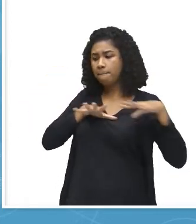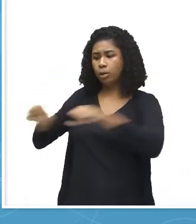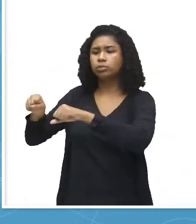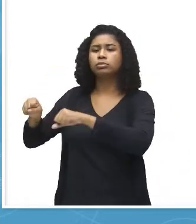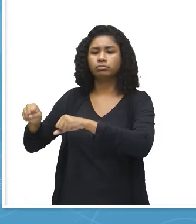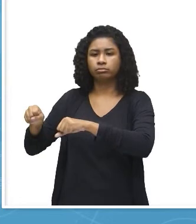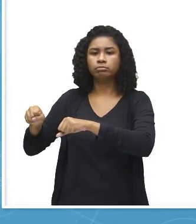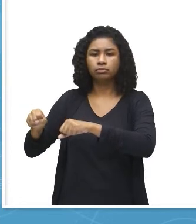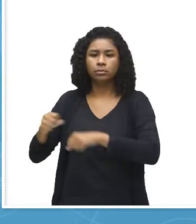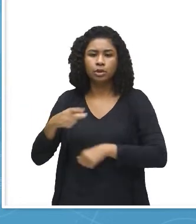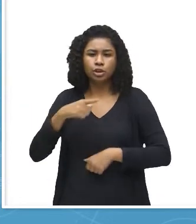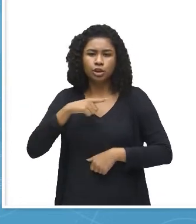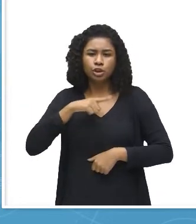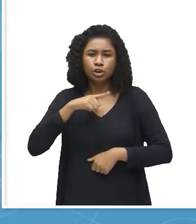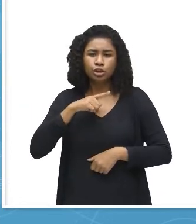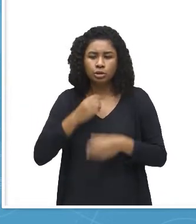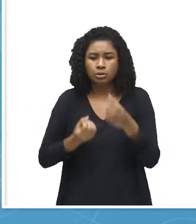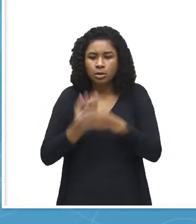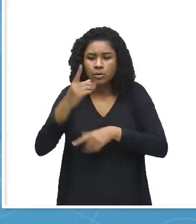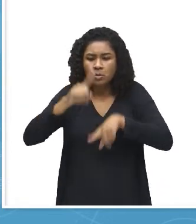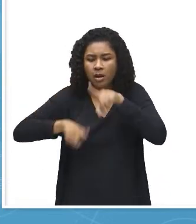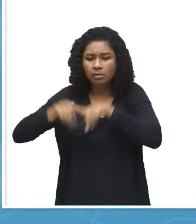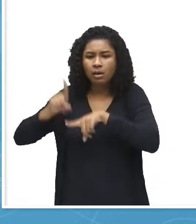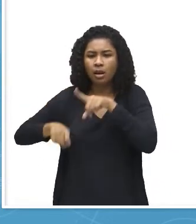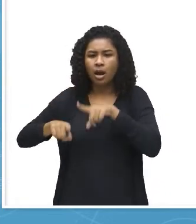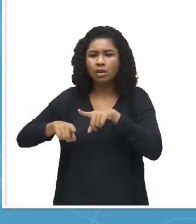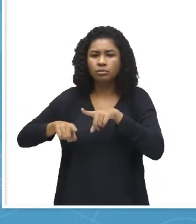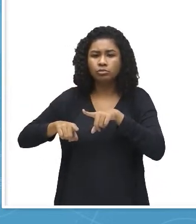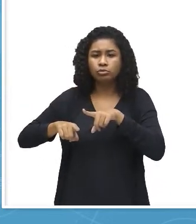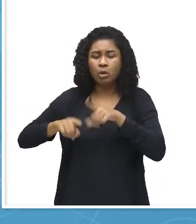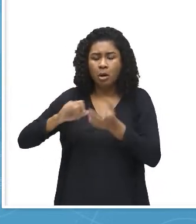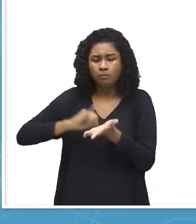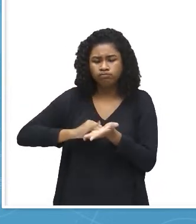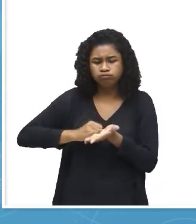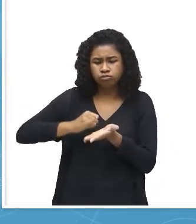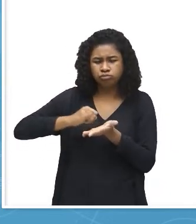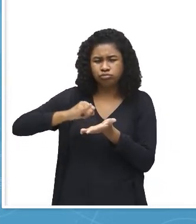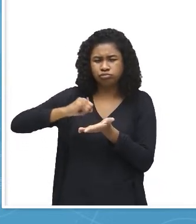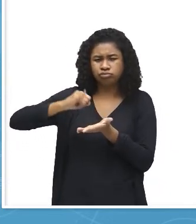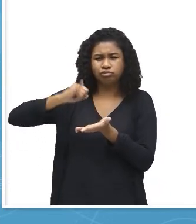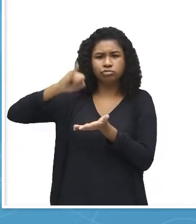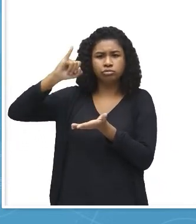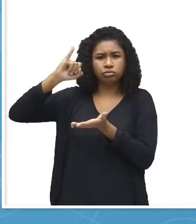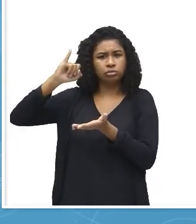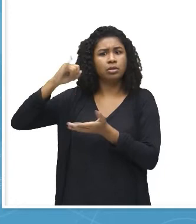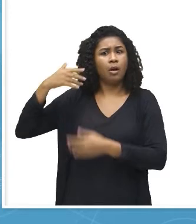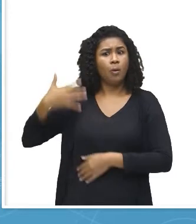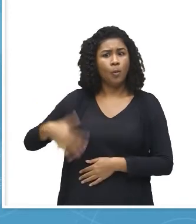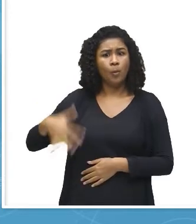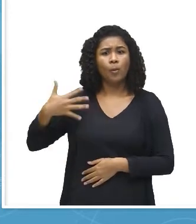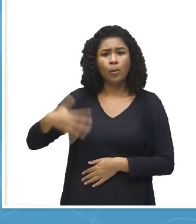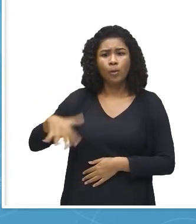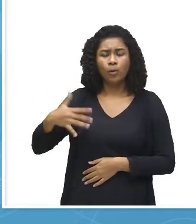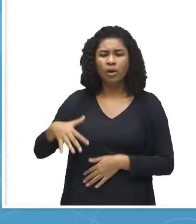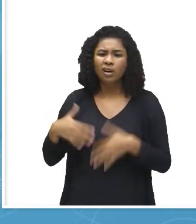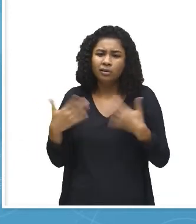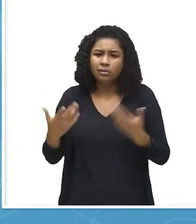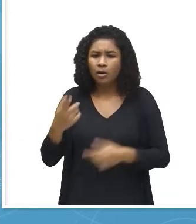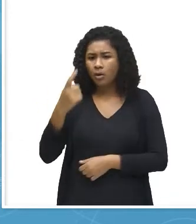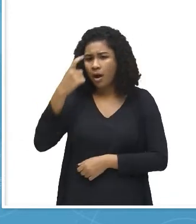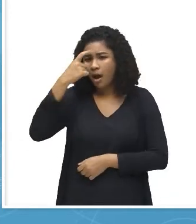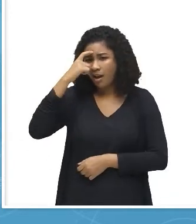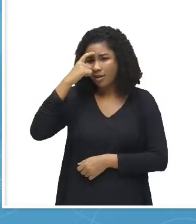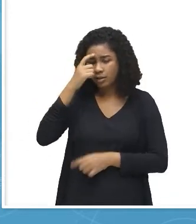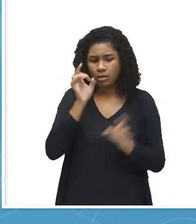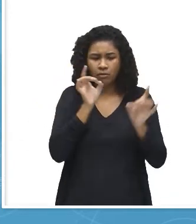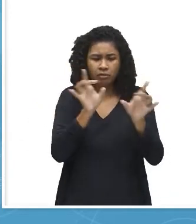indianos, falindo as tecelaques indianas. A Índia deixou de ser uma exportadora de tecidos e passou a comprá-los